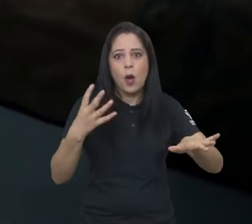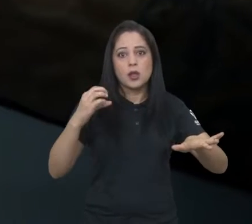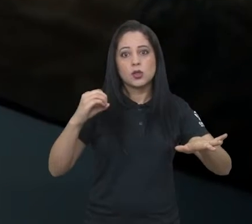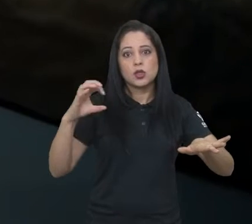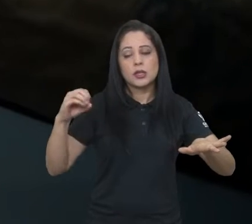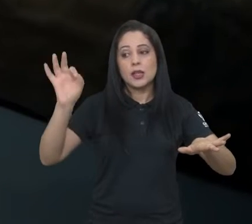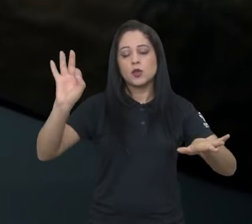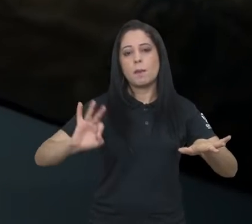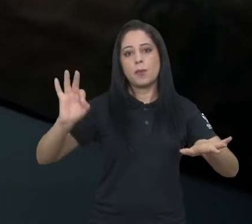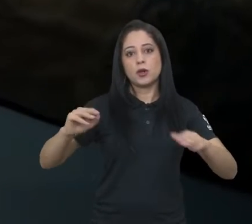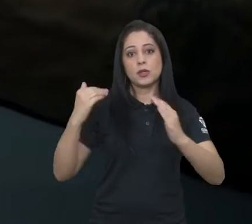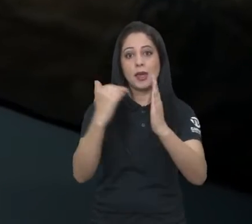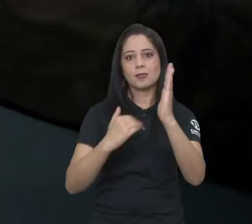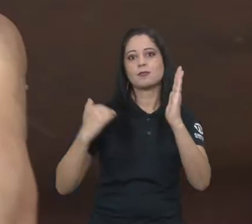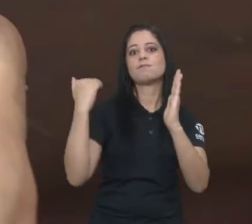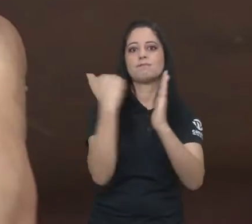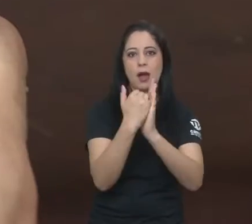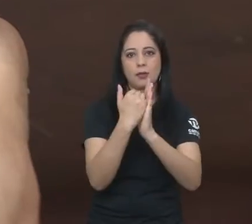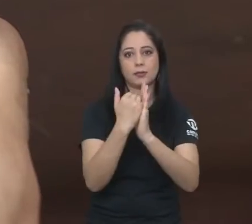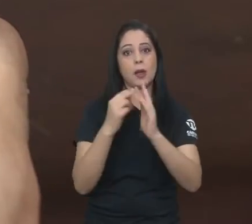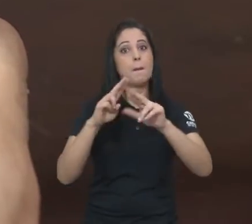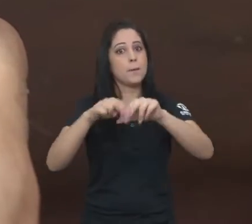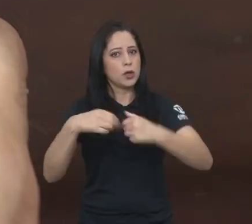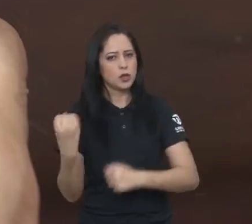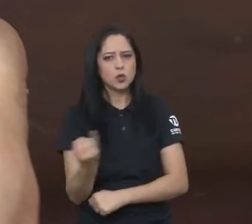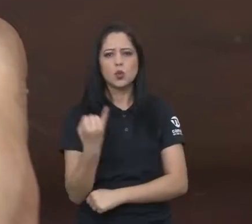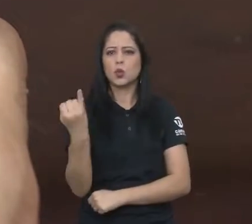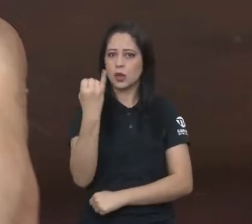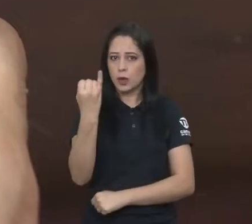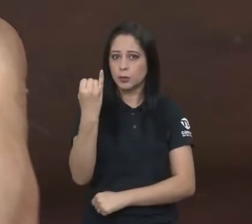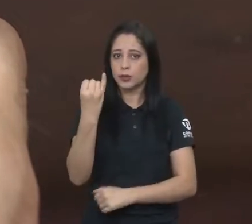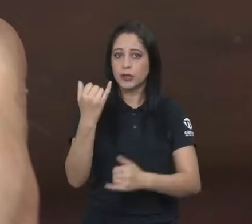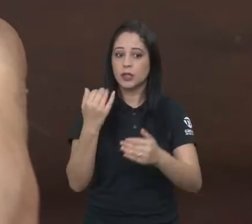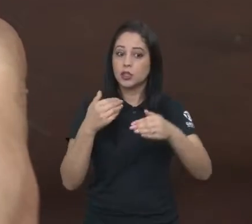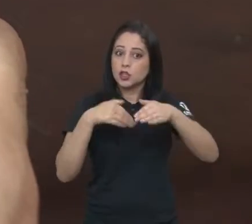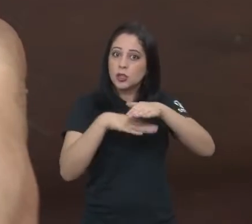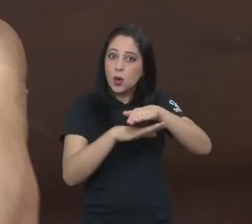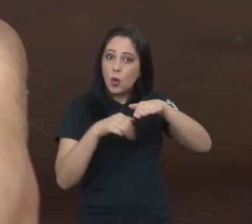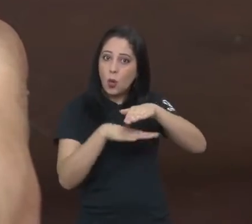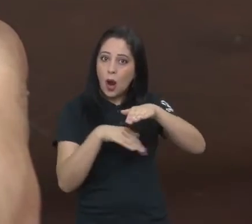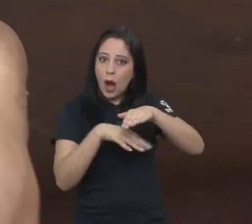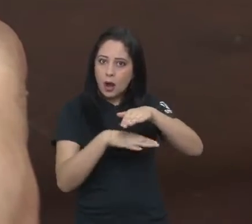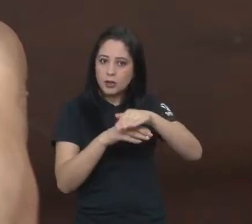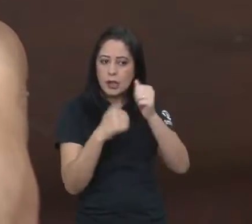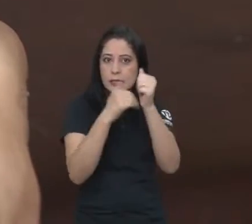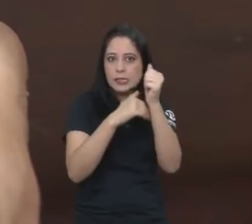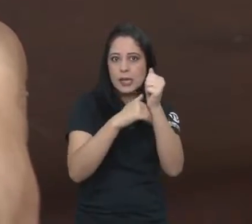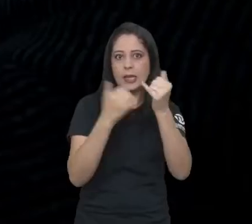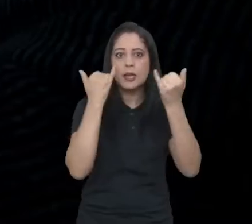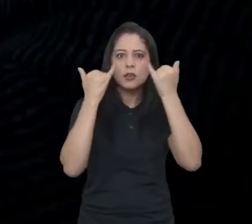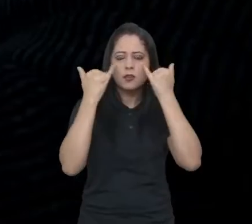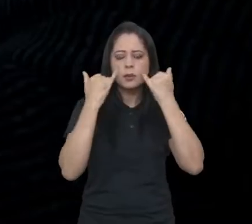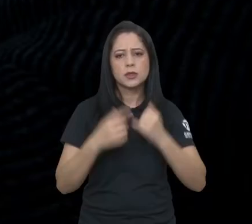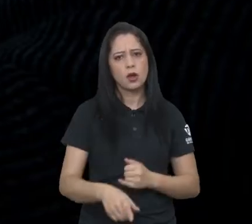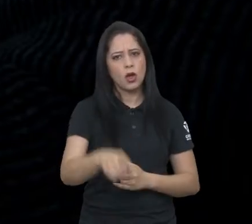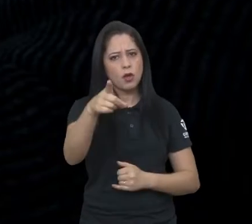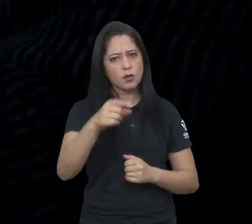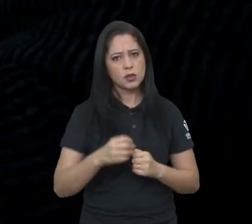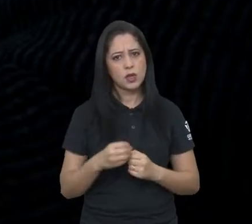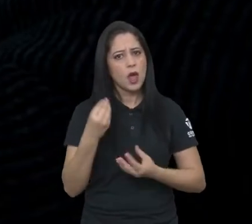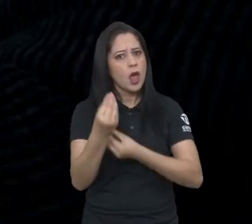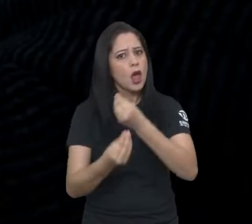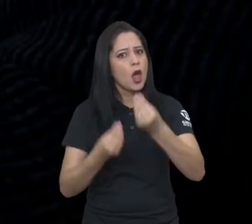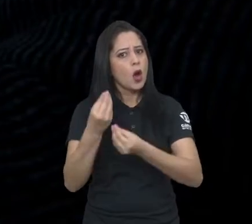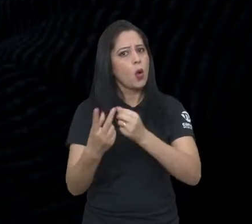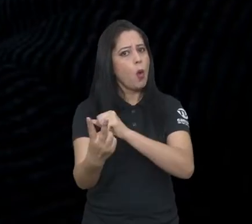493% no Brasil nos últimos anos. Portanto, é importante ser cuidadoso com as suas informações pessoais. E você, o que